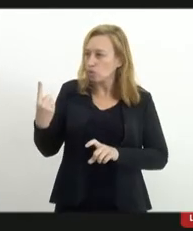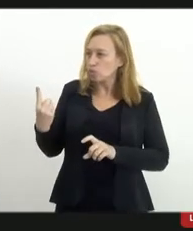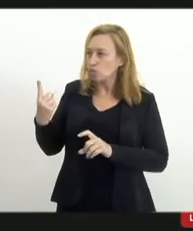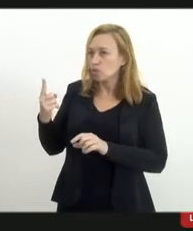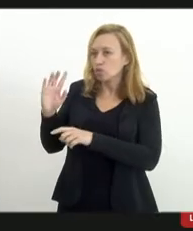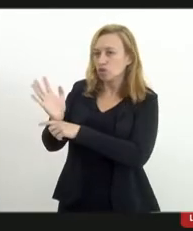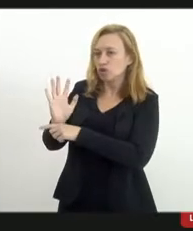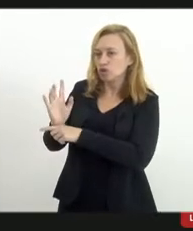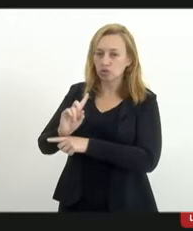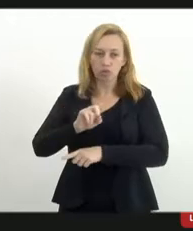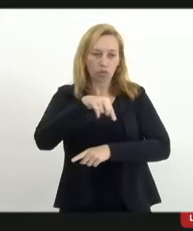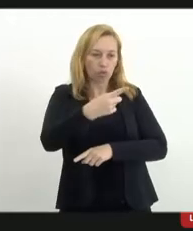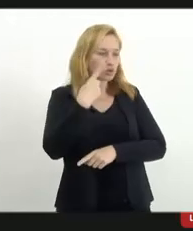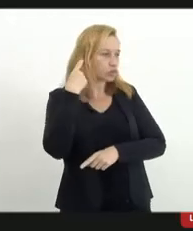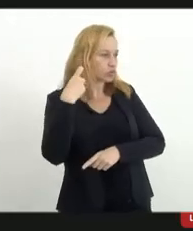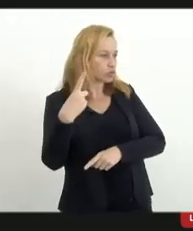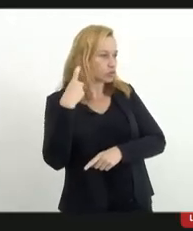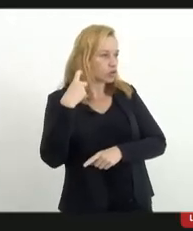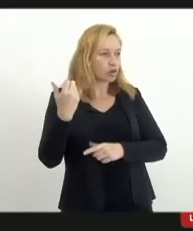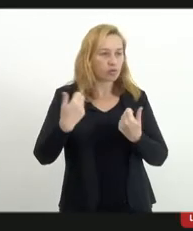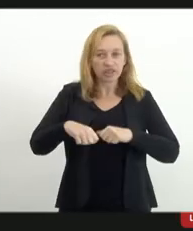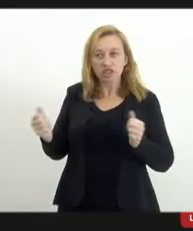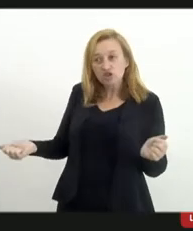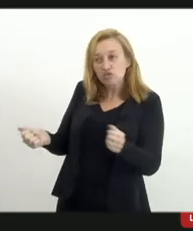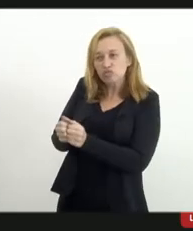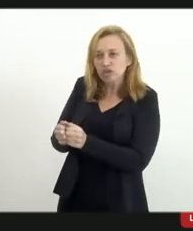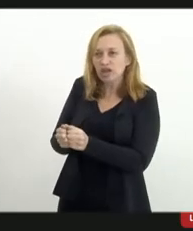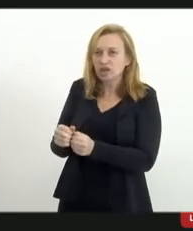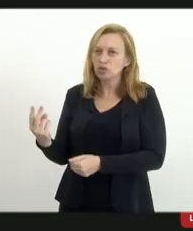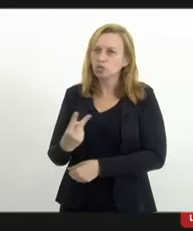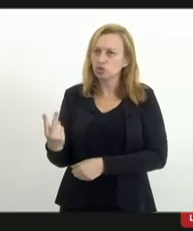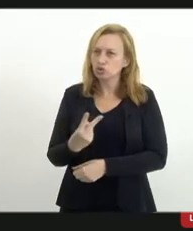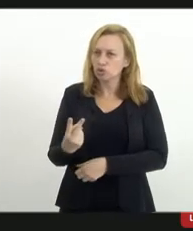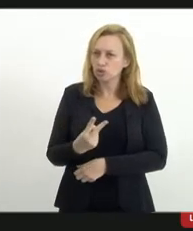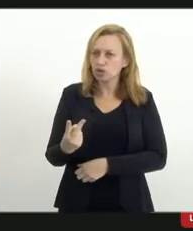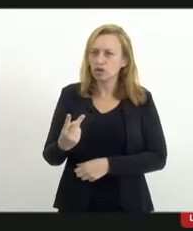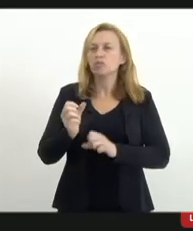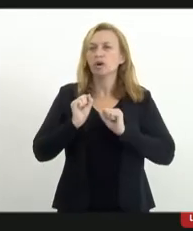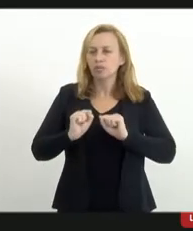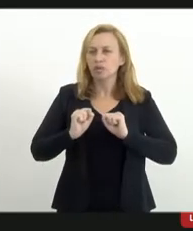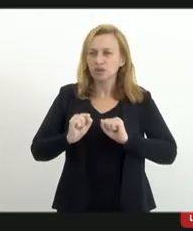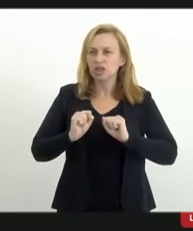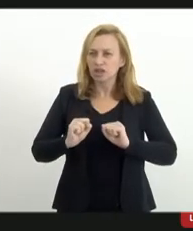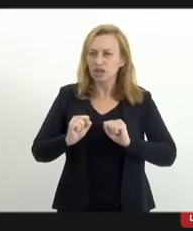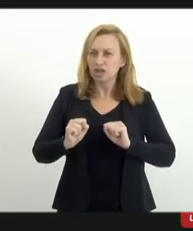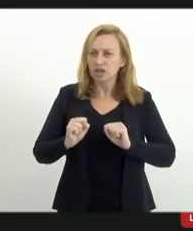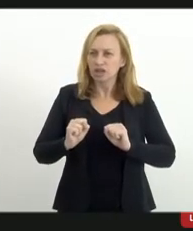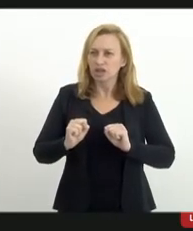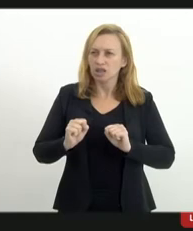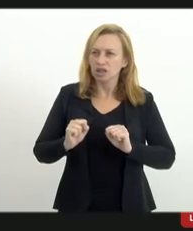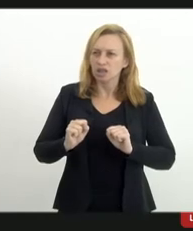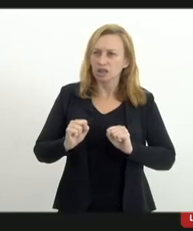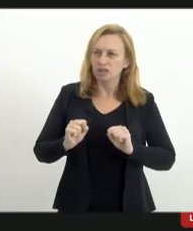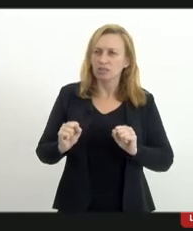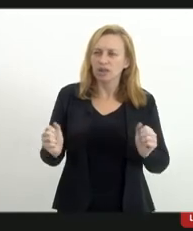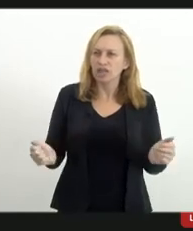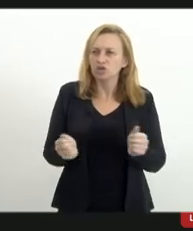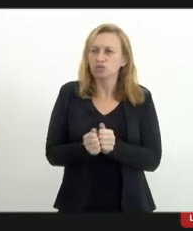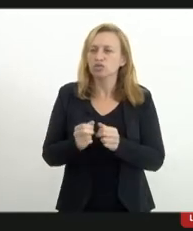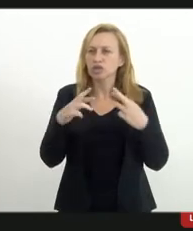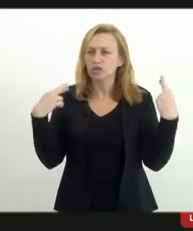tenho som. Então eu tive que juntar aqui os dois para poder fazer